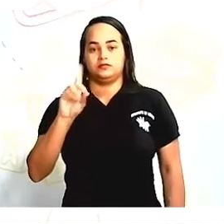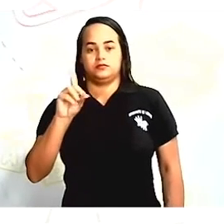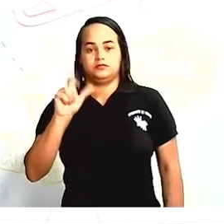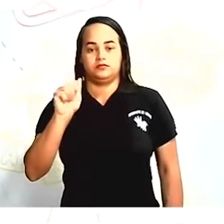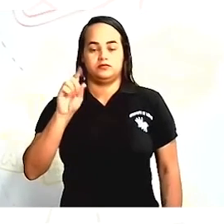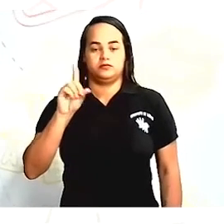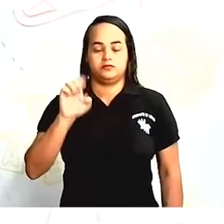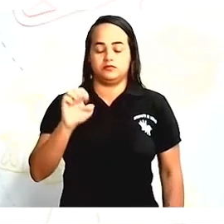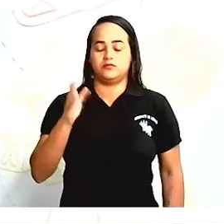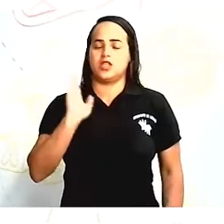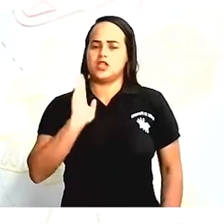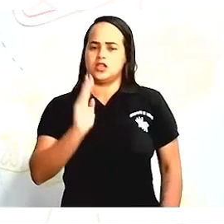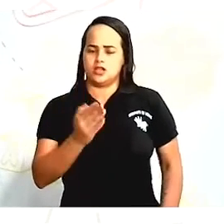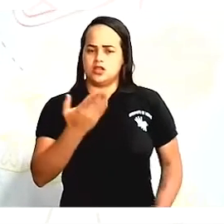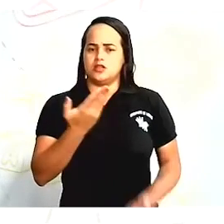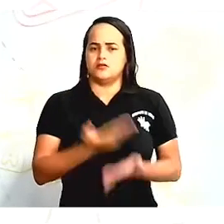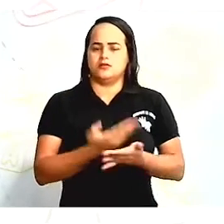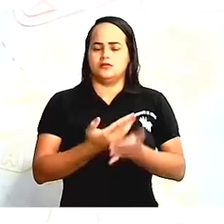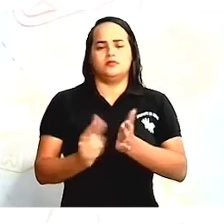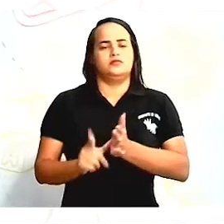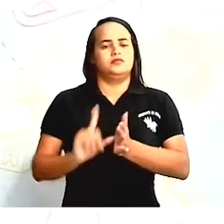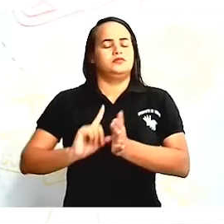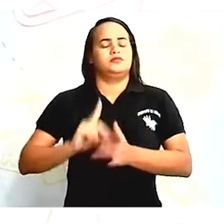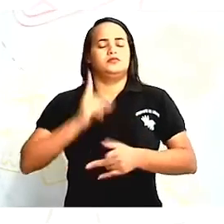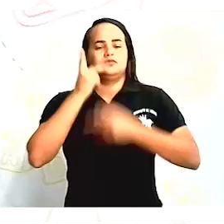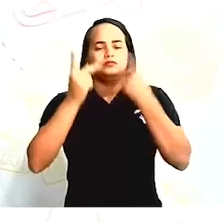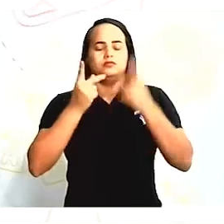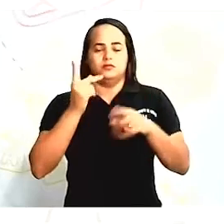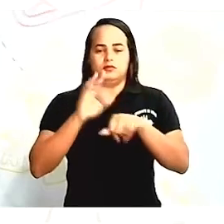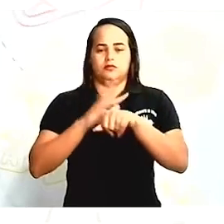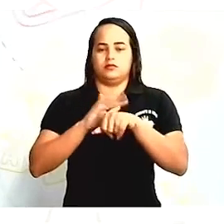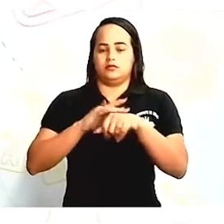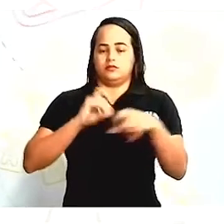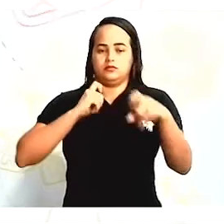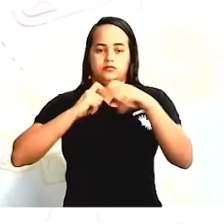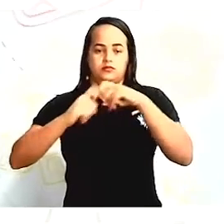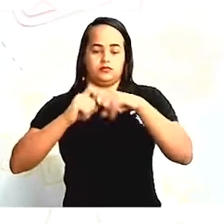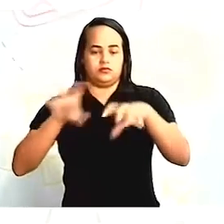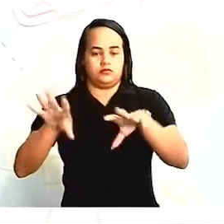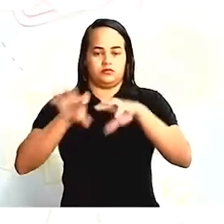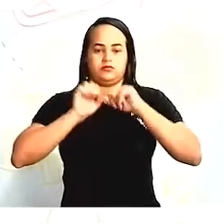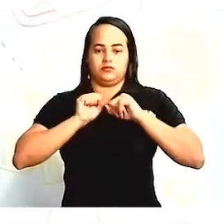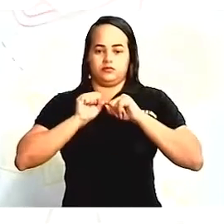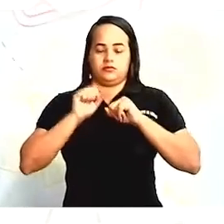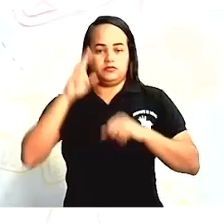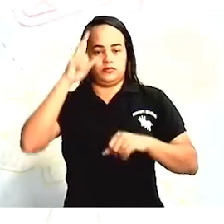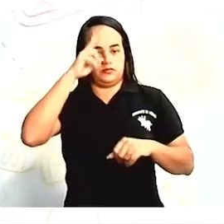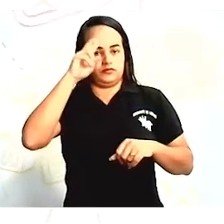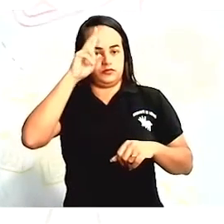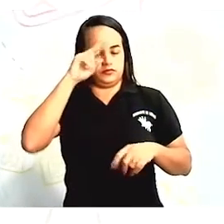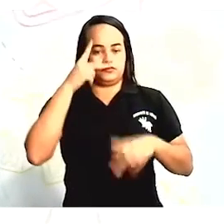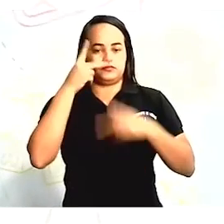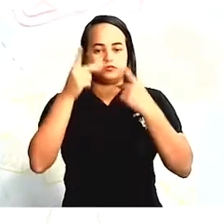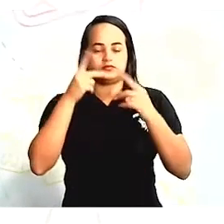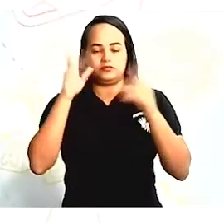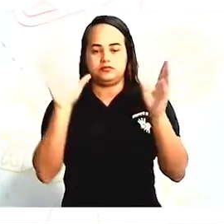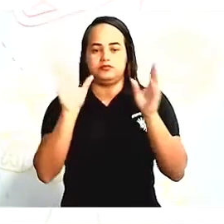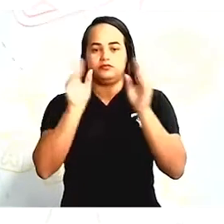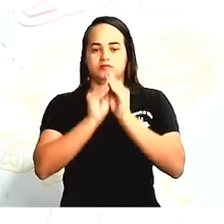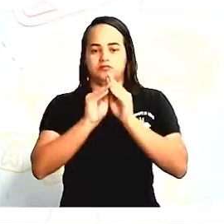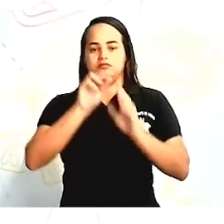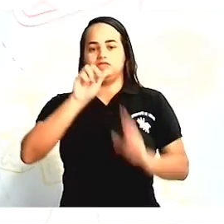a gente já trabalhou esse assunto antes, quando a gente falou de doenças sexualmente transmissíveis, lembra que a gente falou um pouquinho sobre a